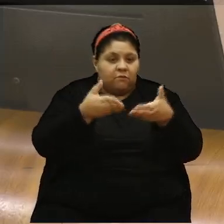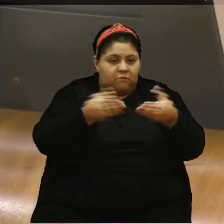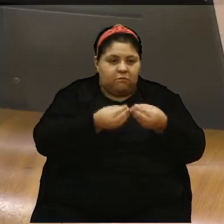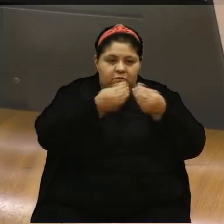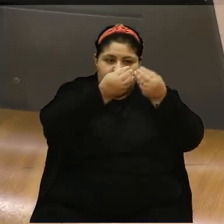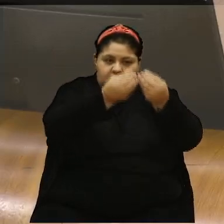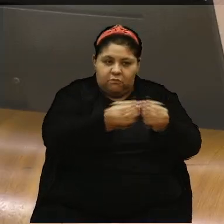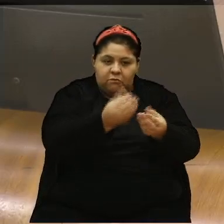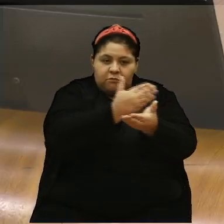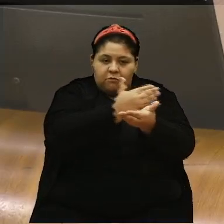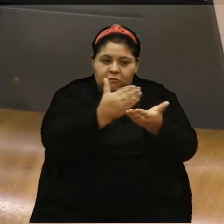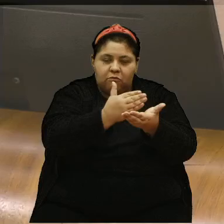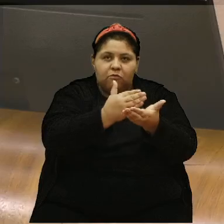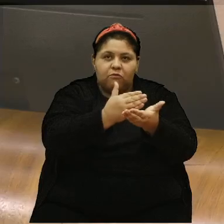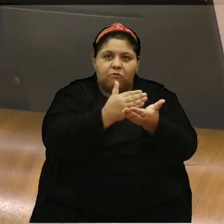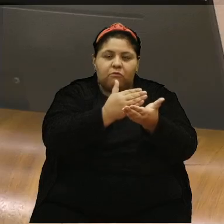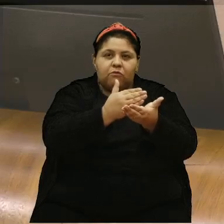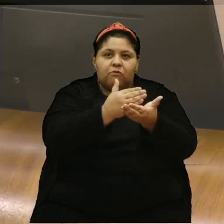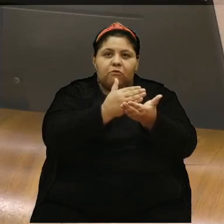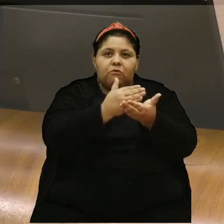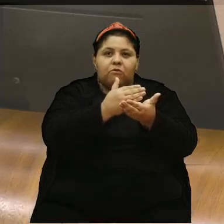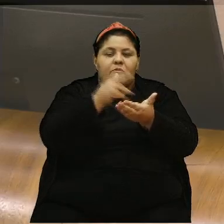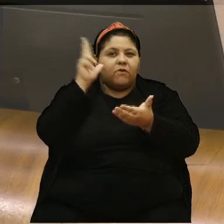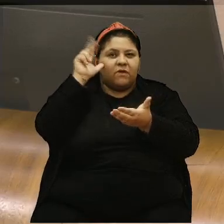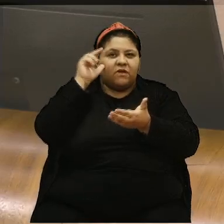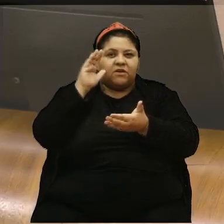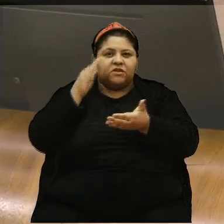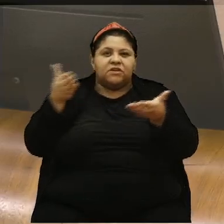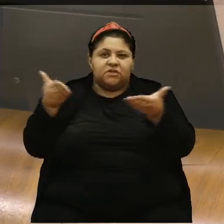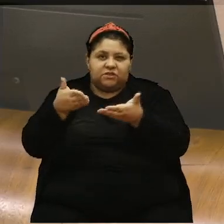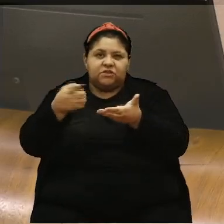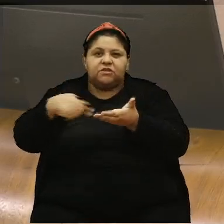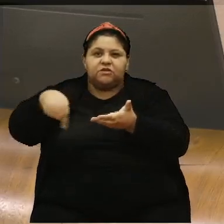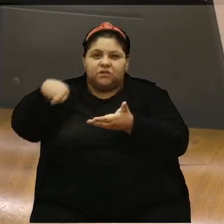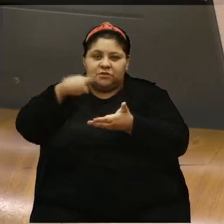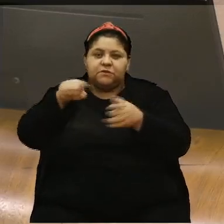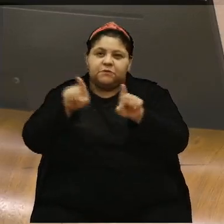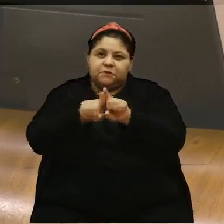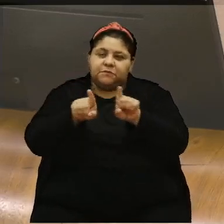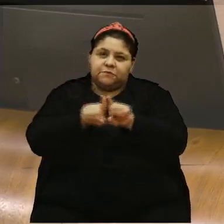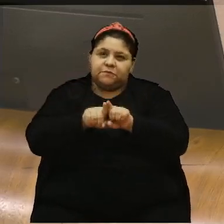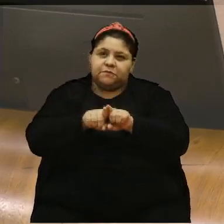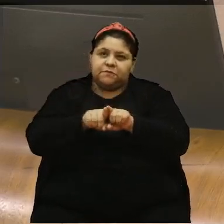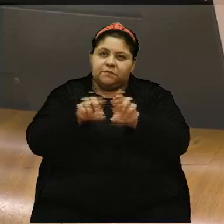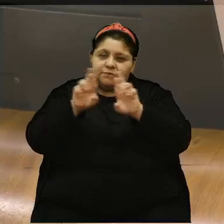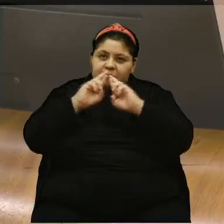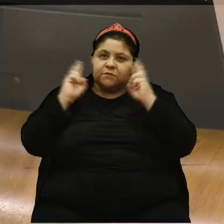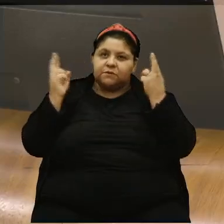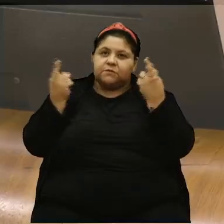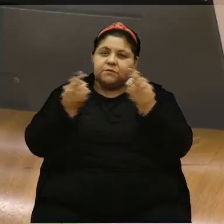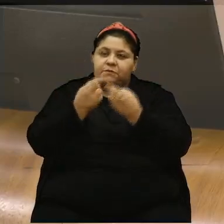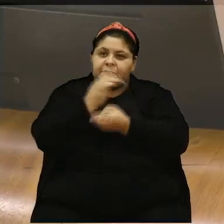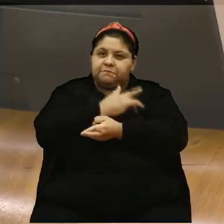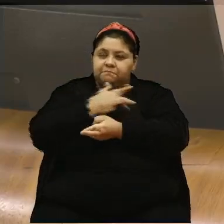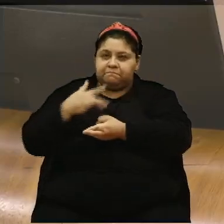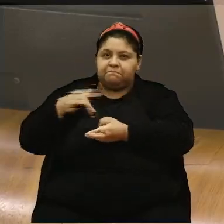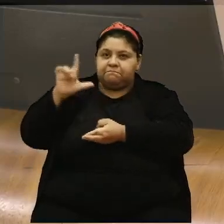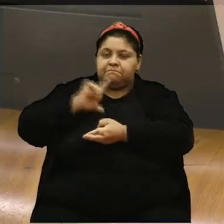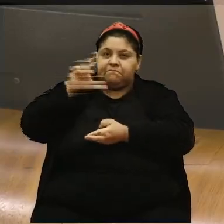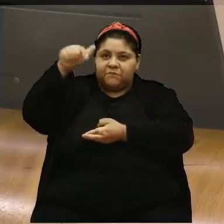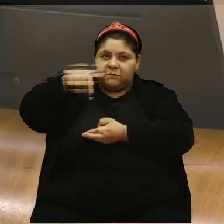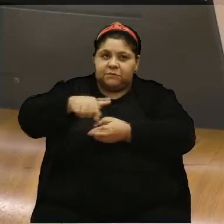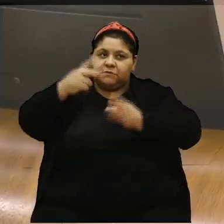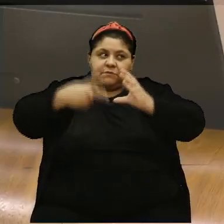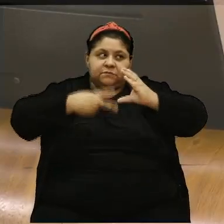entregue no início de abril e a gente já... Inclusive, na reunião da saúde que teve aqui na